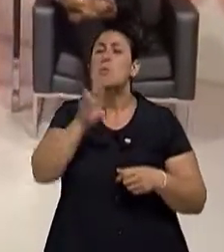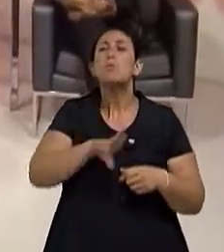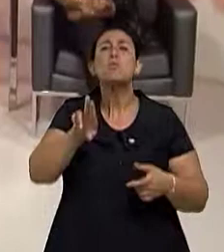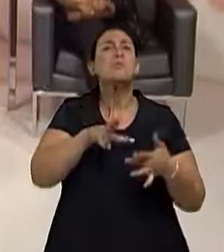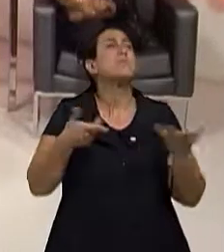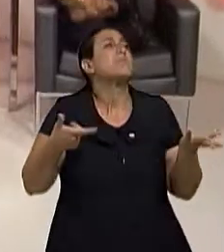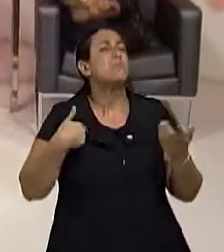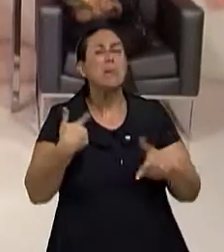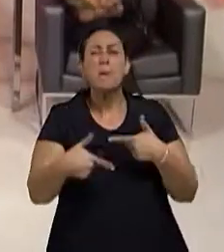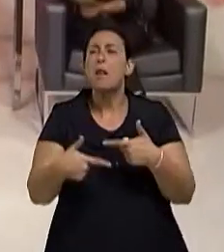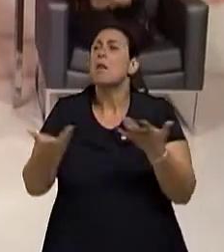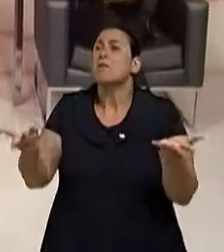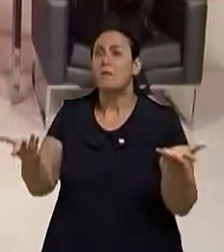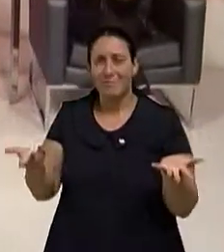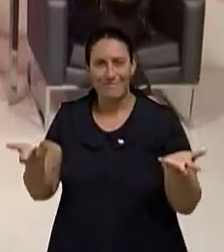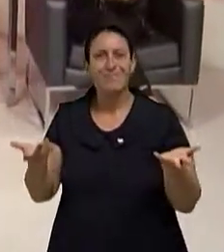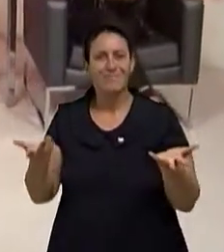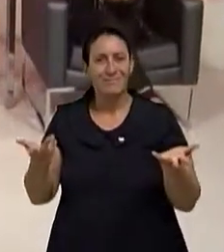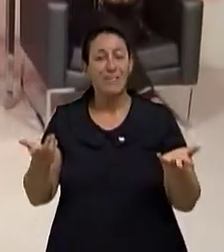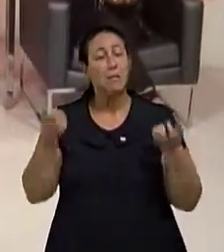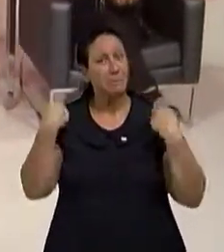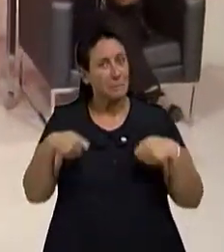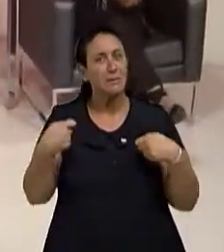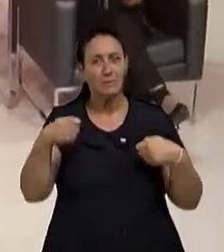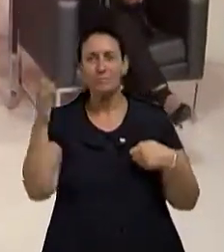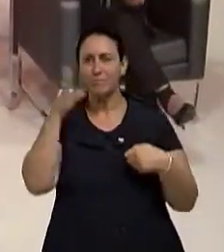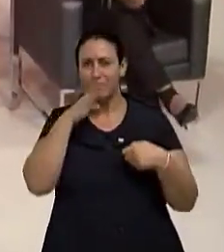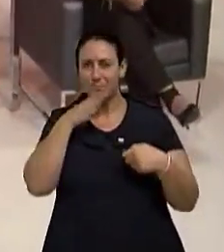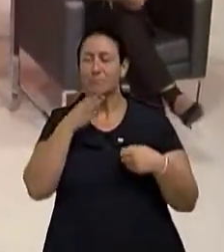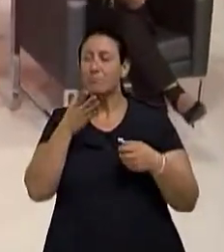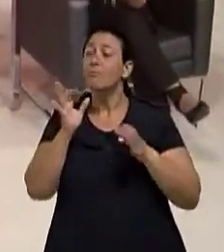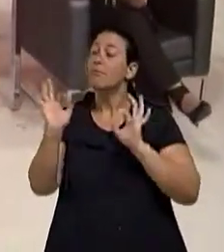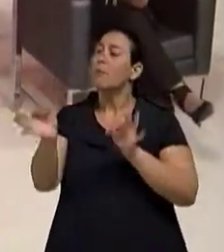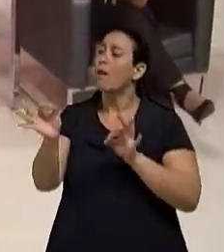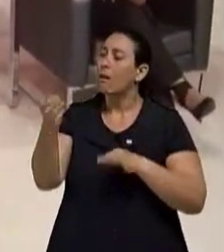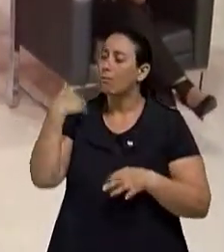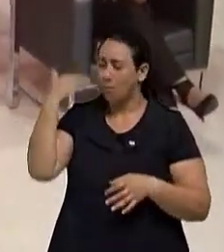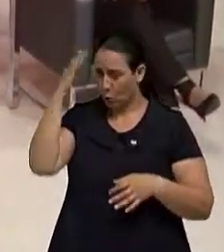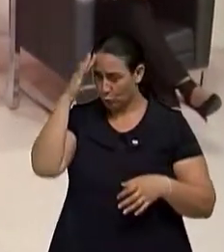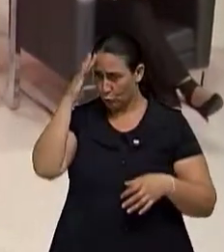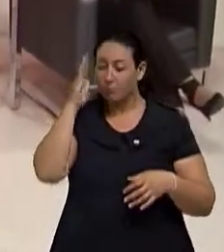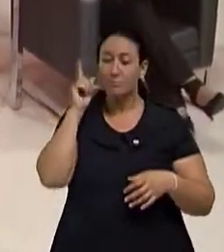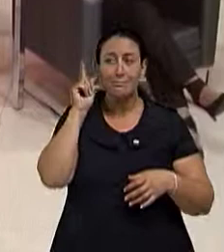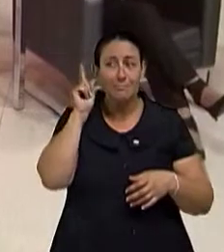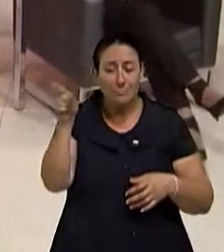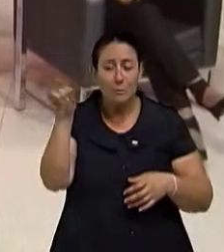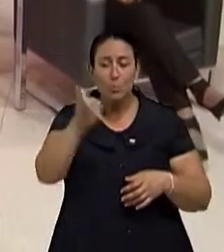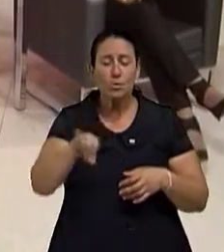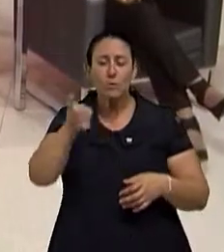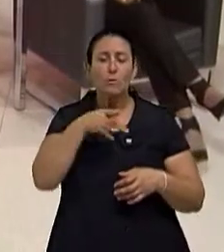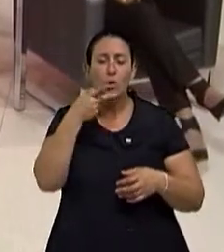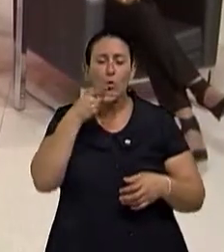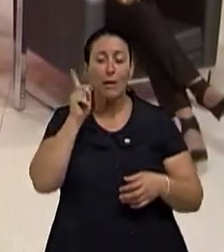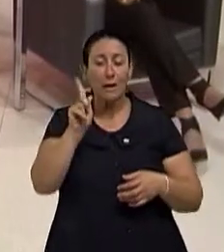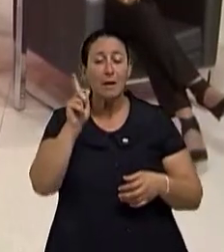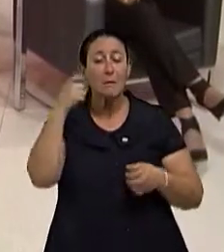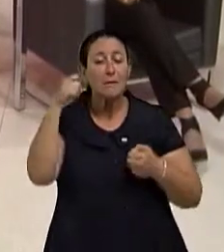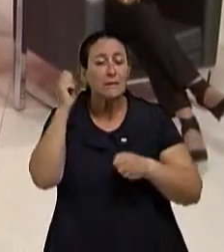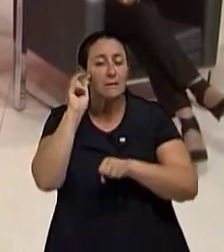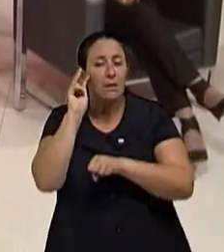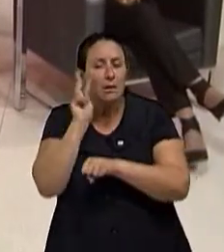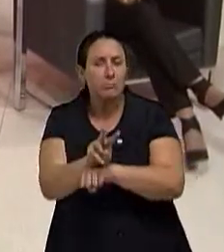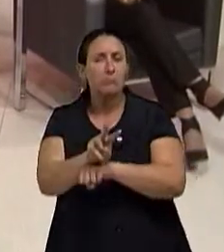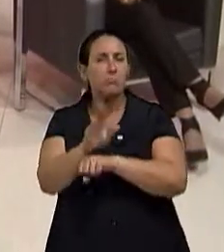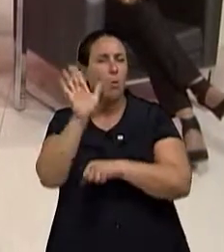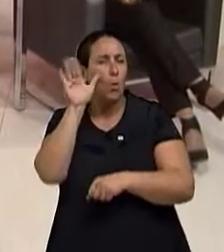Perfeito. Então, esse sintoma tem que ser tratado. Ah, o senhor falou? Excelente isso, doutor. O sintoma é que tem que ser